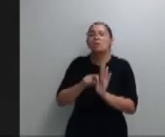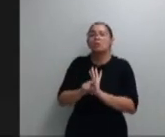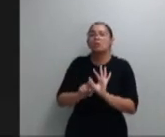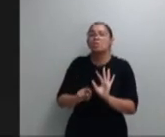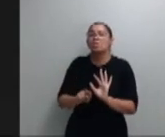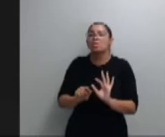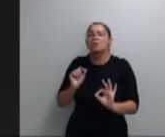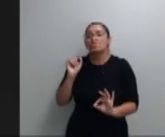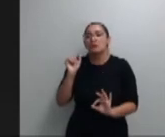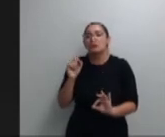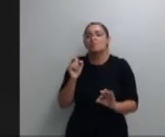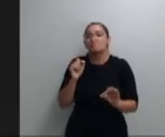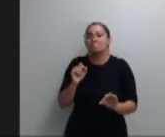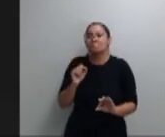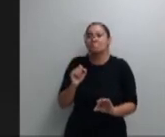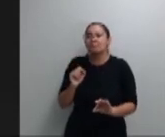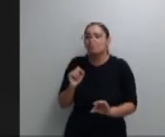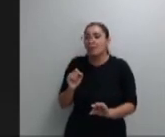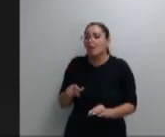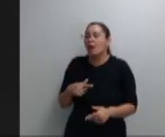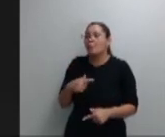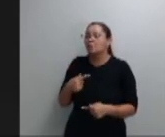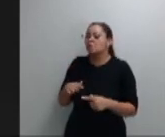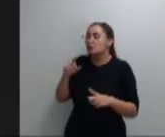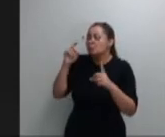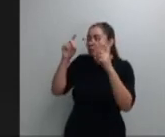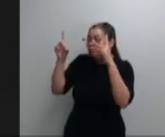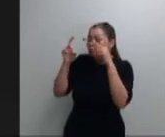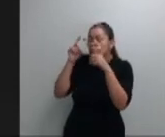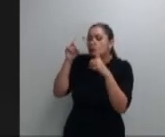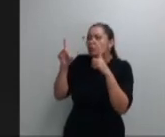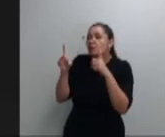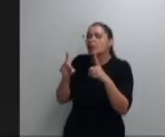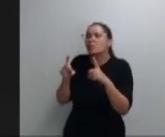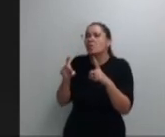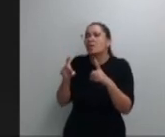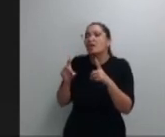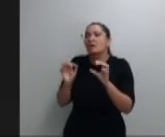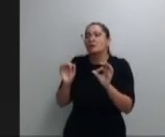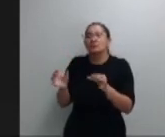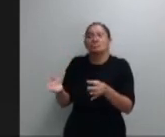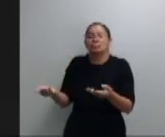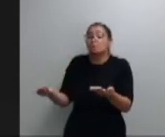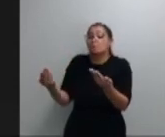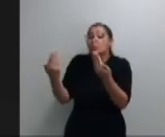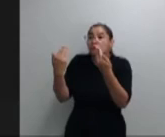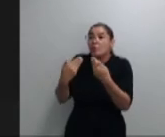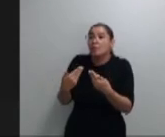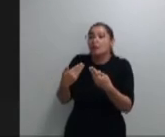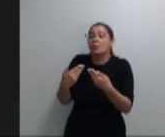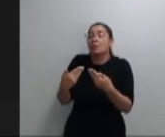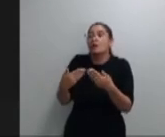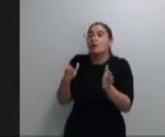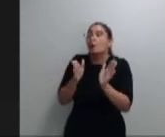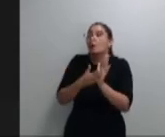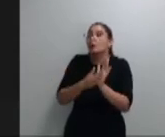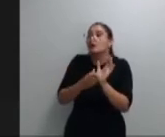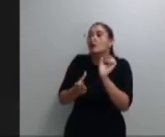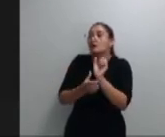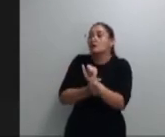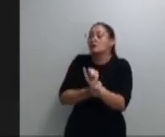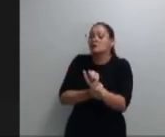ponto específico seria a partir da dúvida do ministro Napoleão apenas para chamar atenção que o mandato de segurança não é